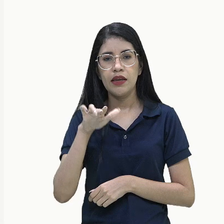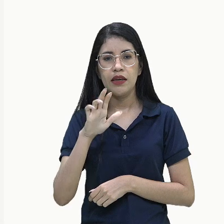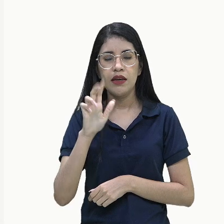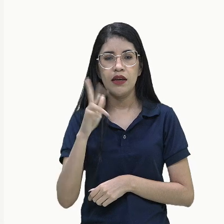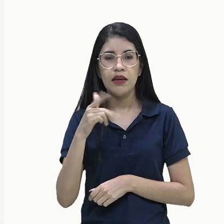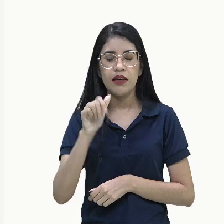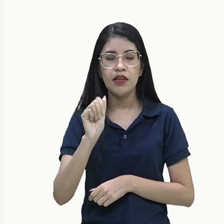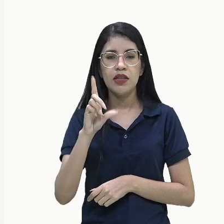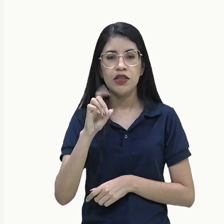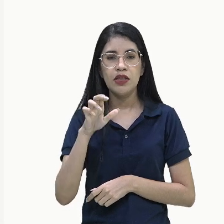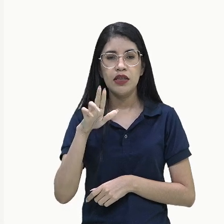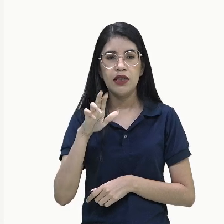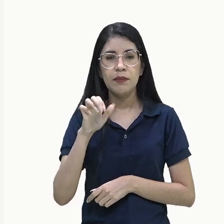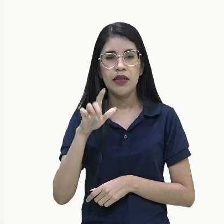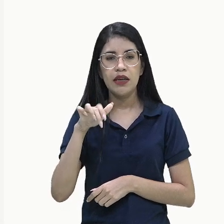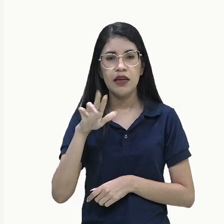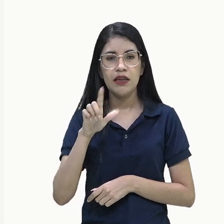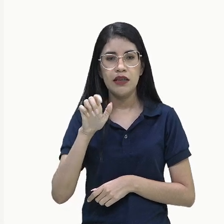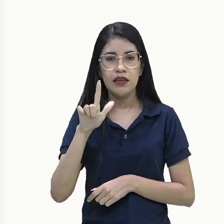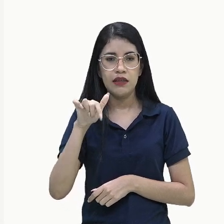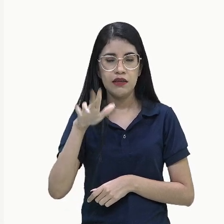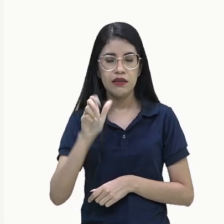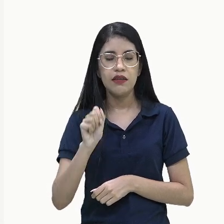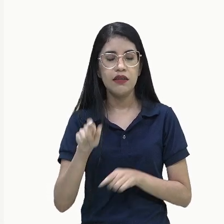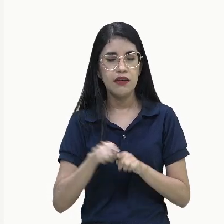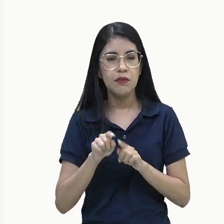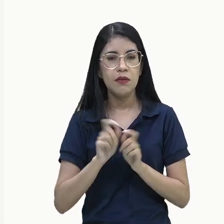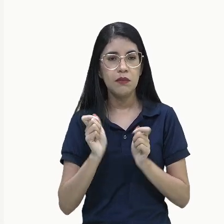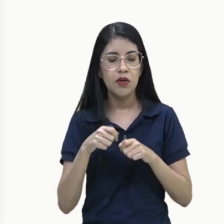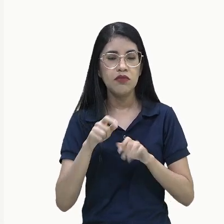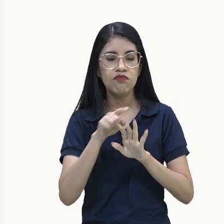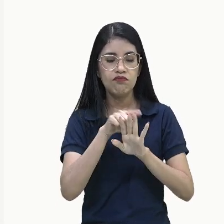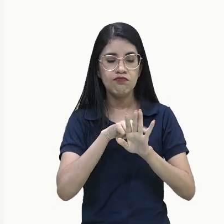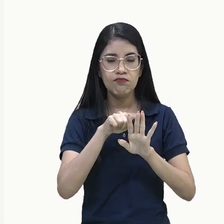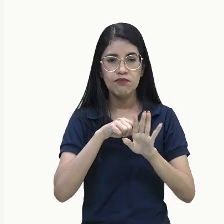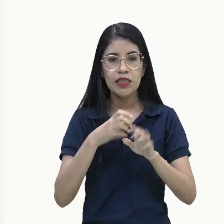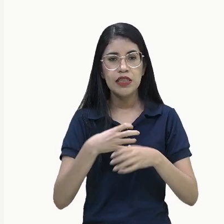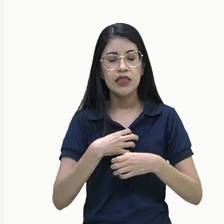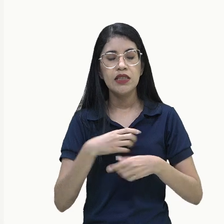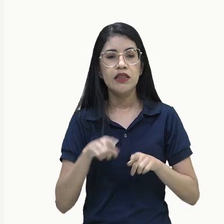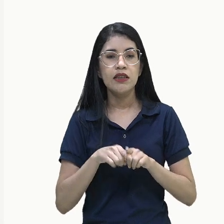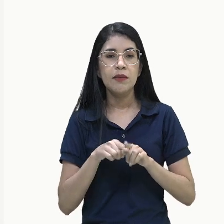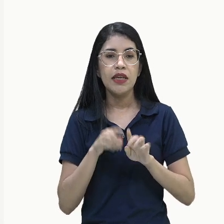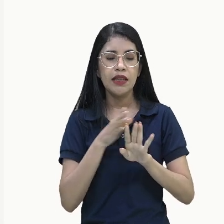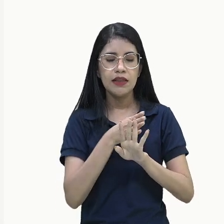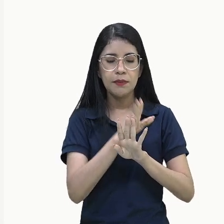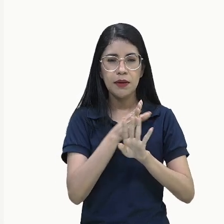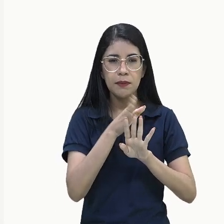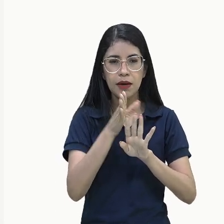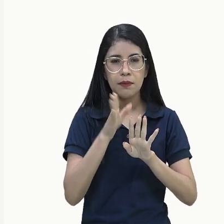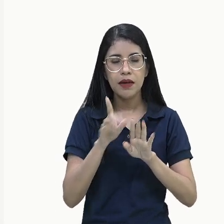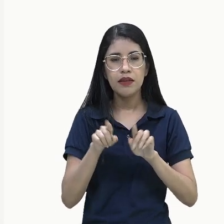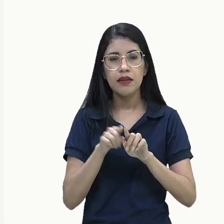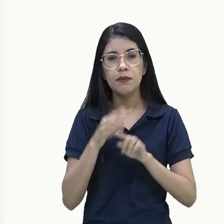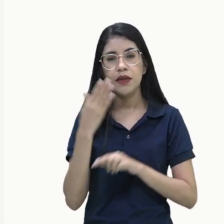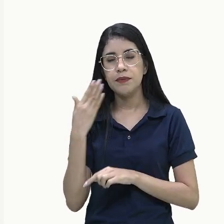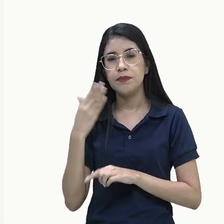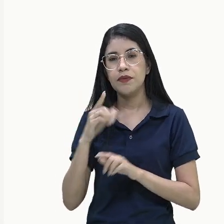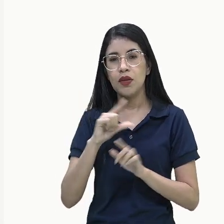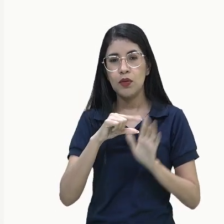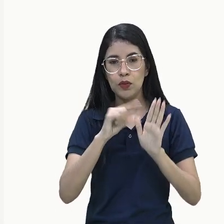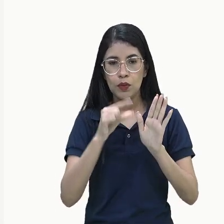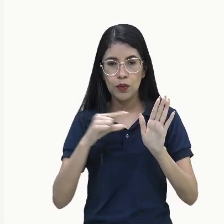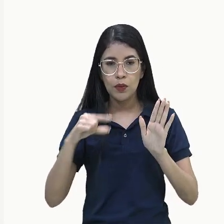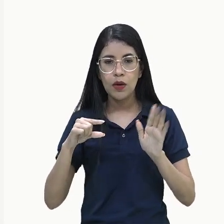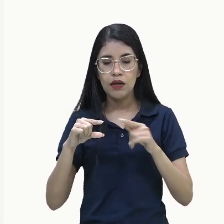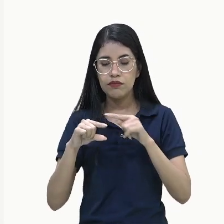esse sentido do impulso nervoso. E aqui, nessas ramificações, né, terminais dos axônios, é